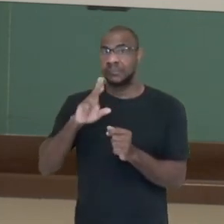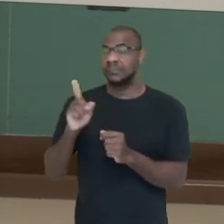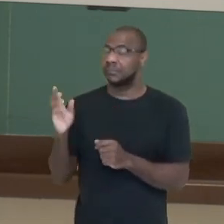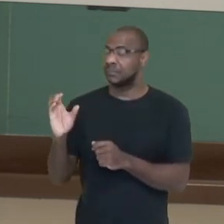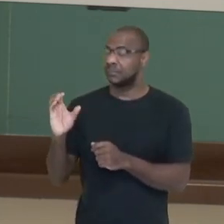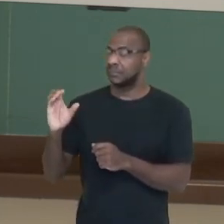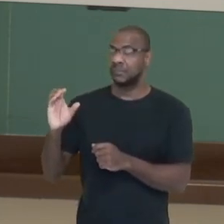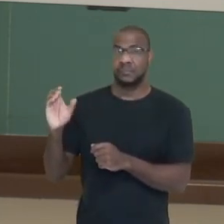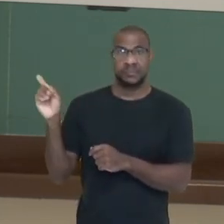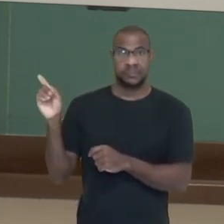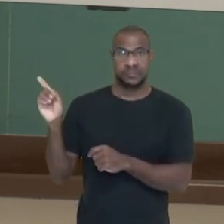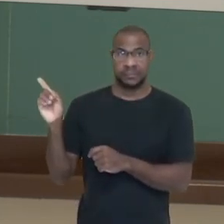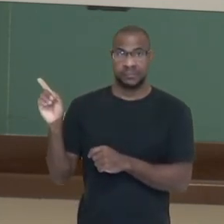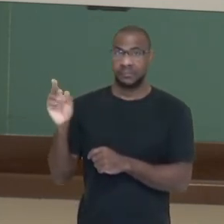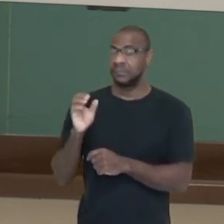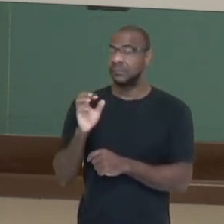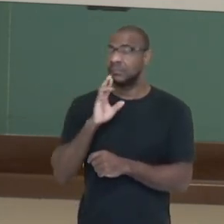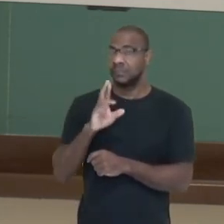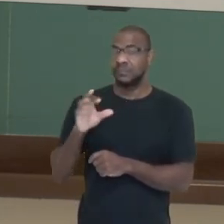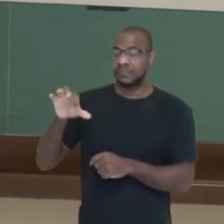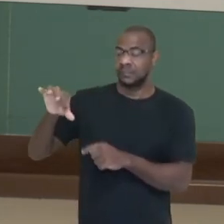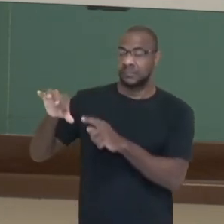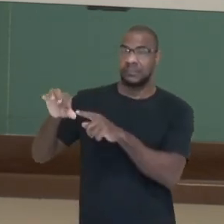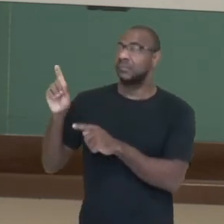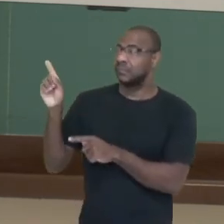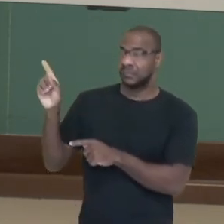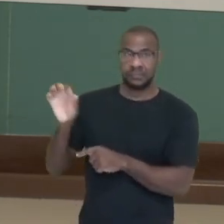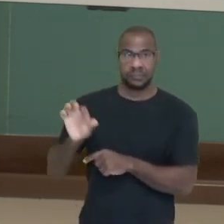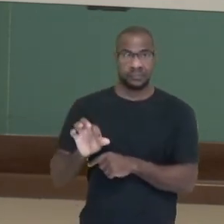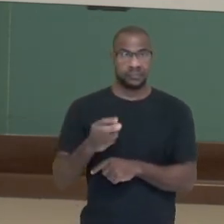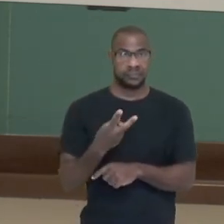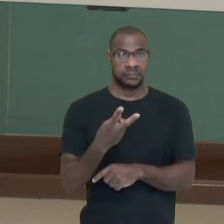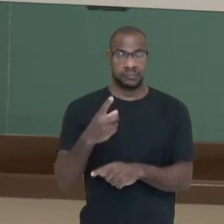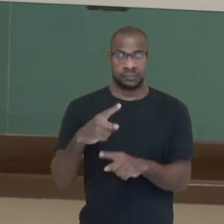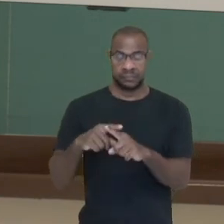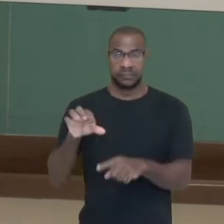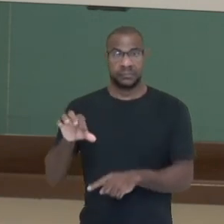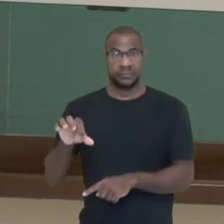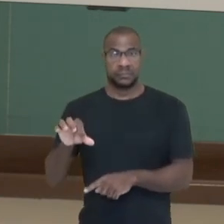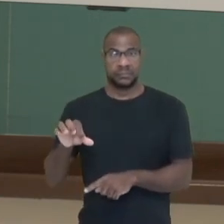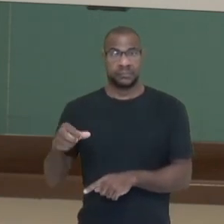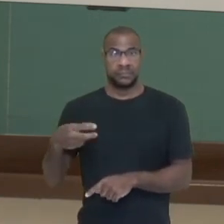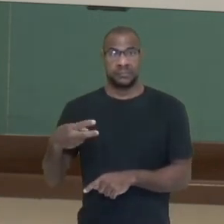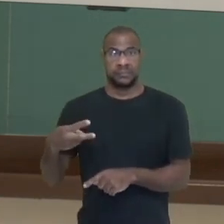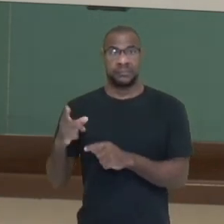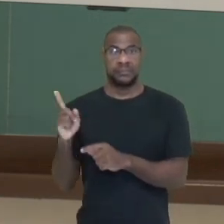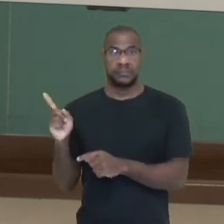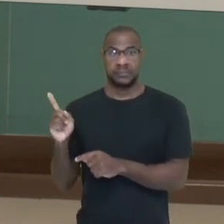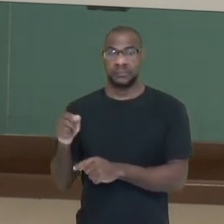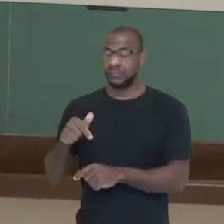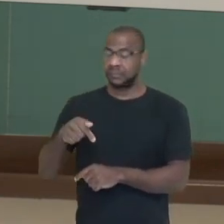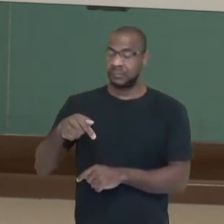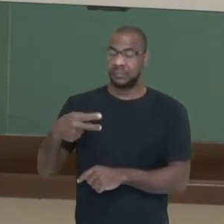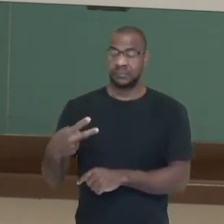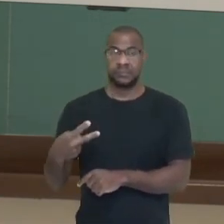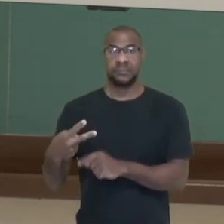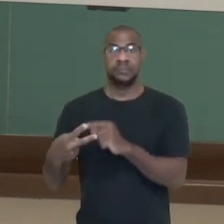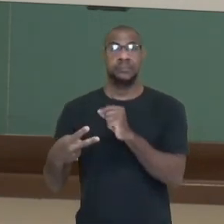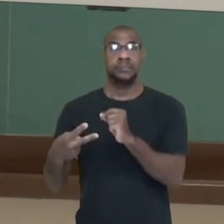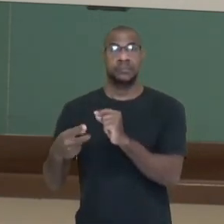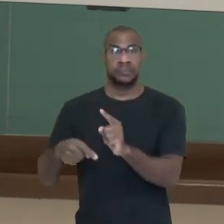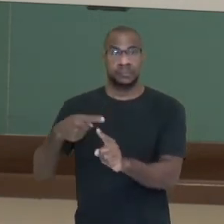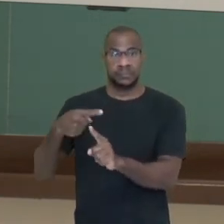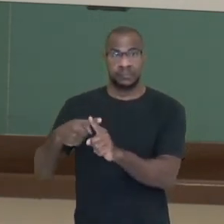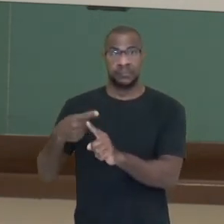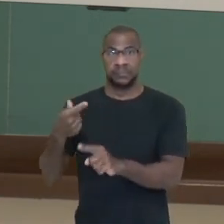que eu calculo área, eu tenho uma resposta ao quadrado. Pode ser centímetro ao quadrado. Naquele primeiro exercício que